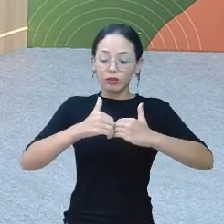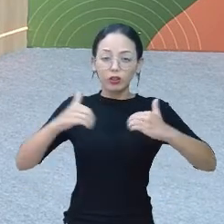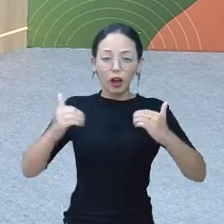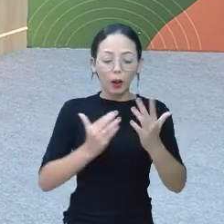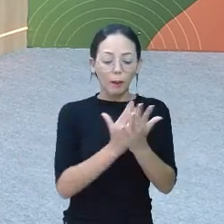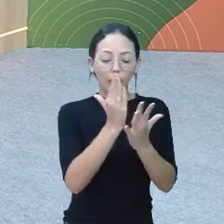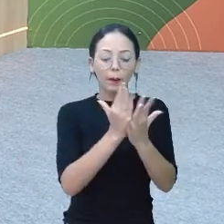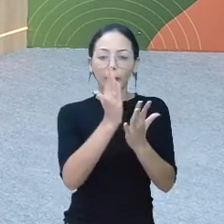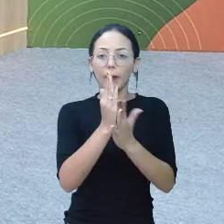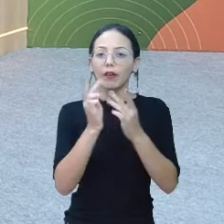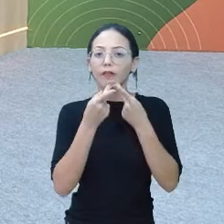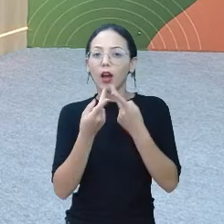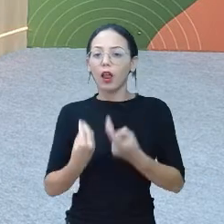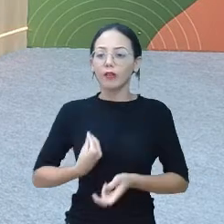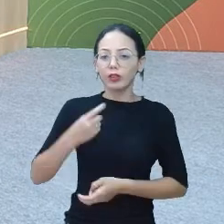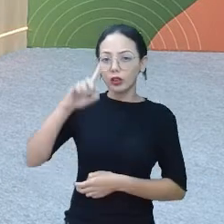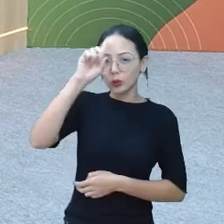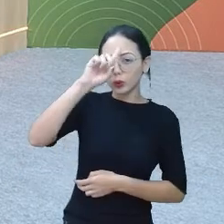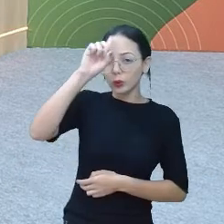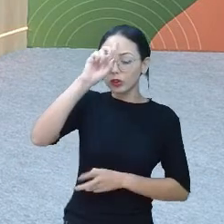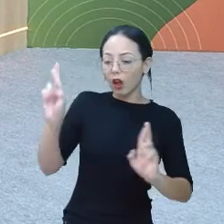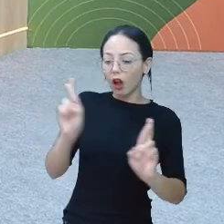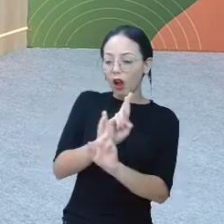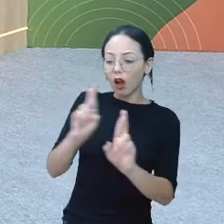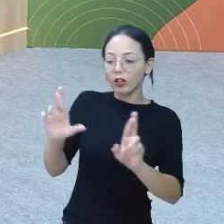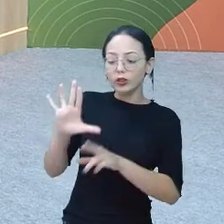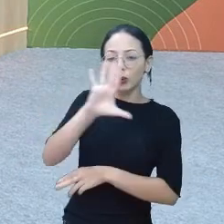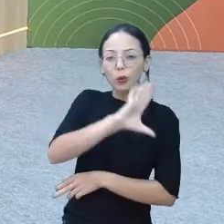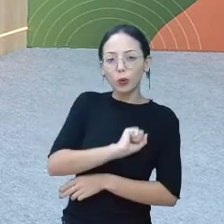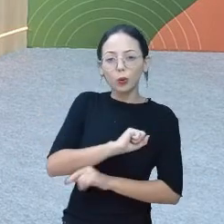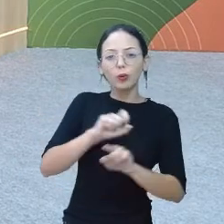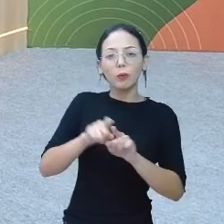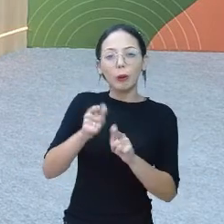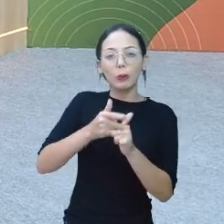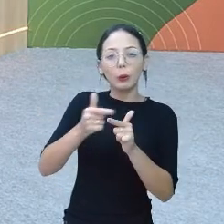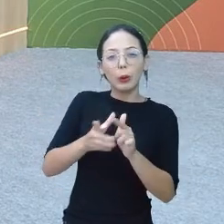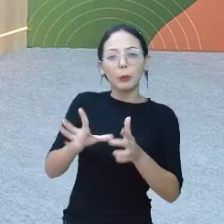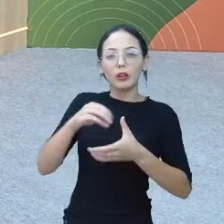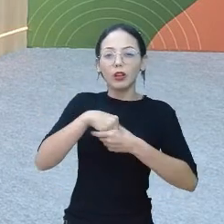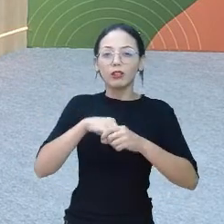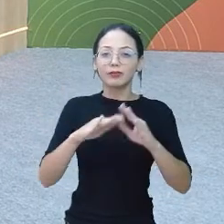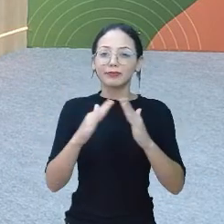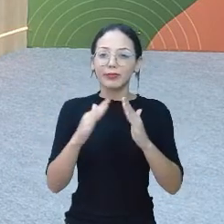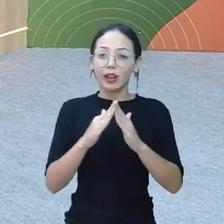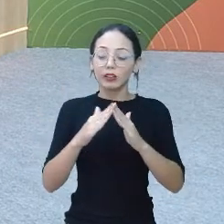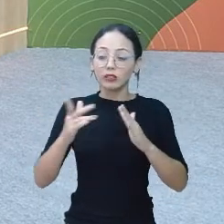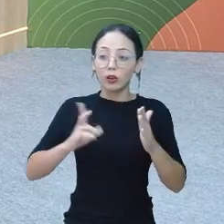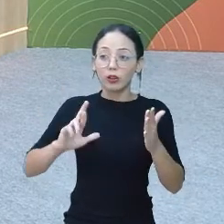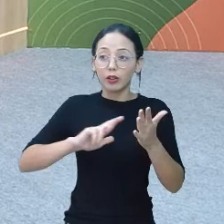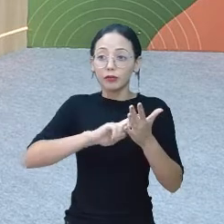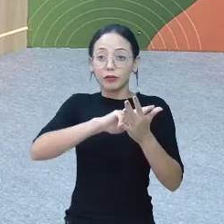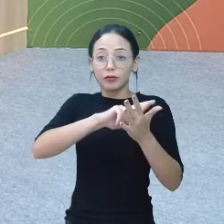Falar do cotidiano, falar das relações amorosas, dos conflitos domésticos. Então, a gente tem aí a abrangência